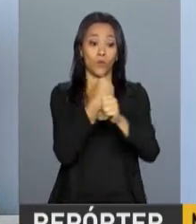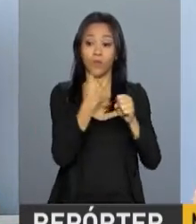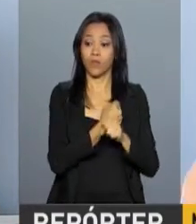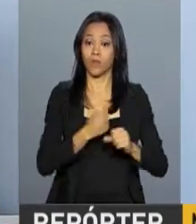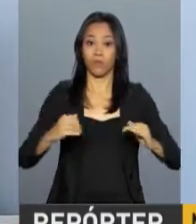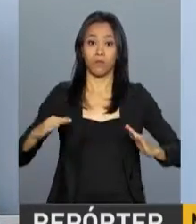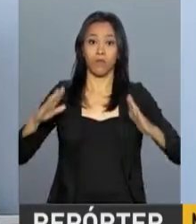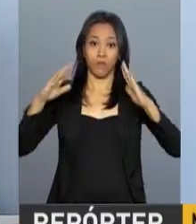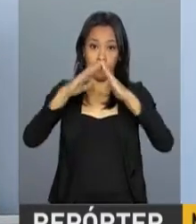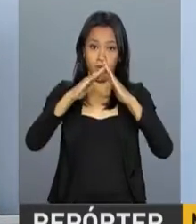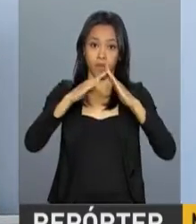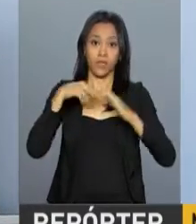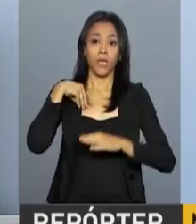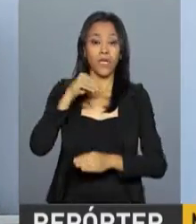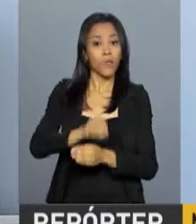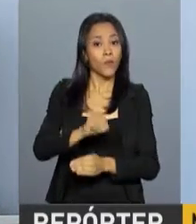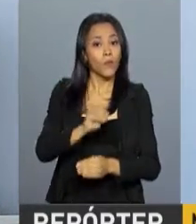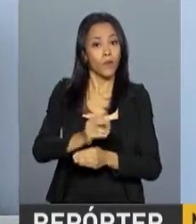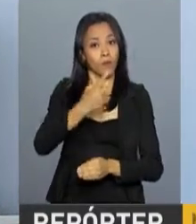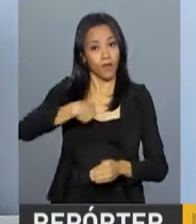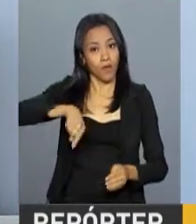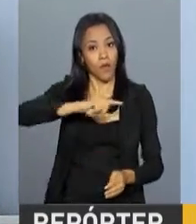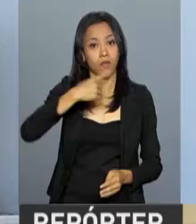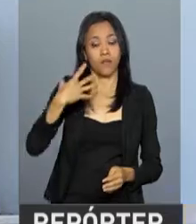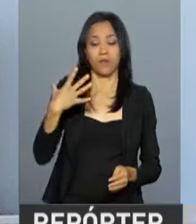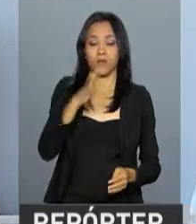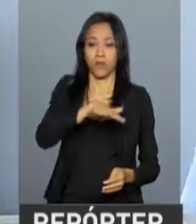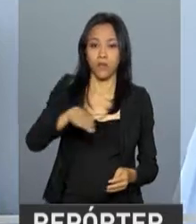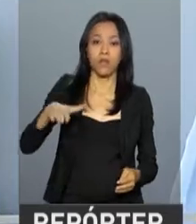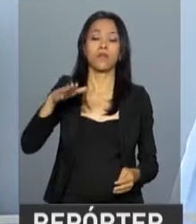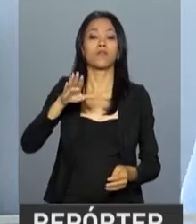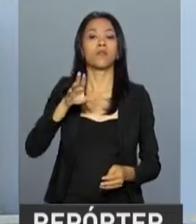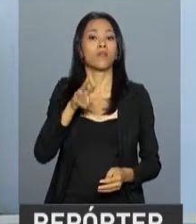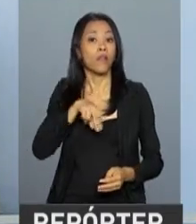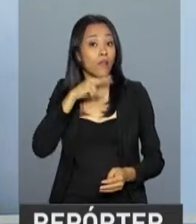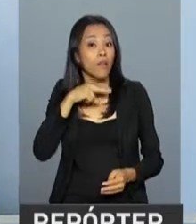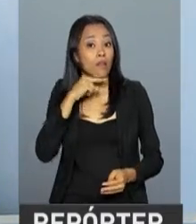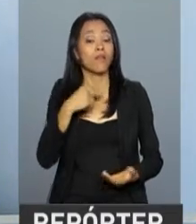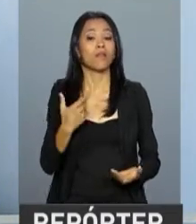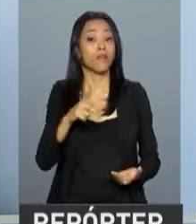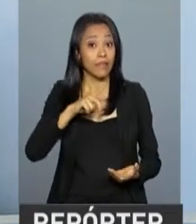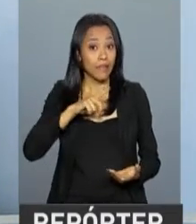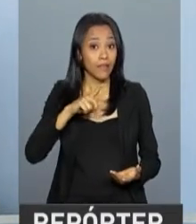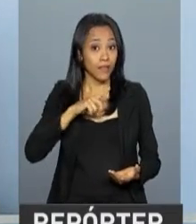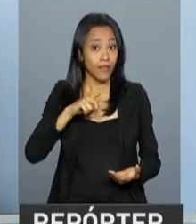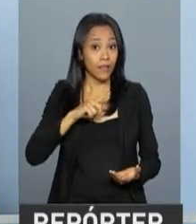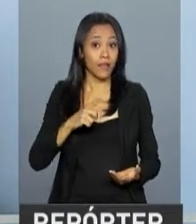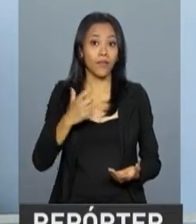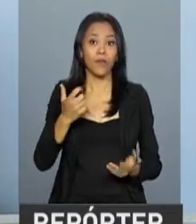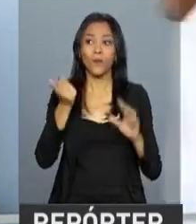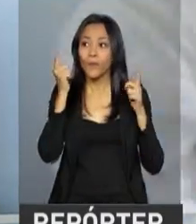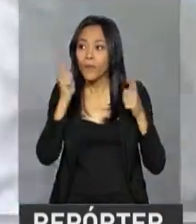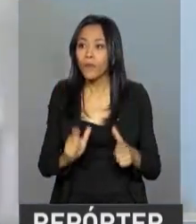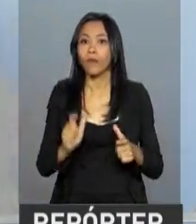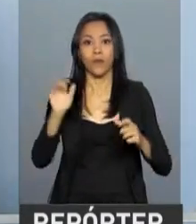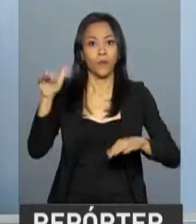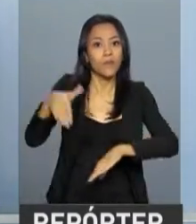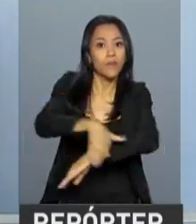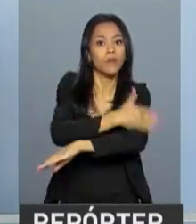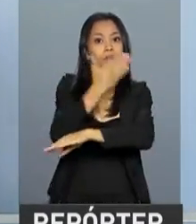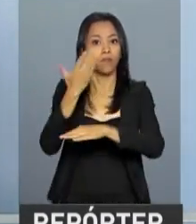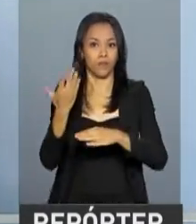criamos nossas crianças a criar os nossos netos ter uma referência física com